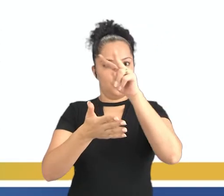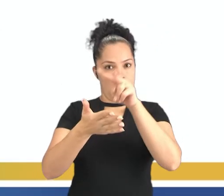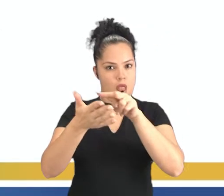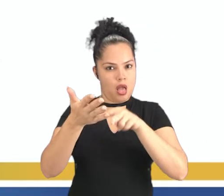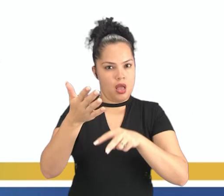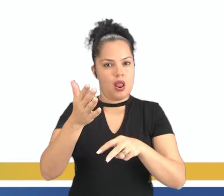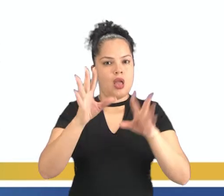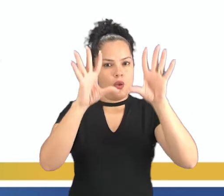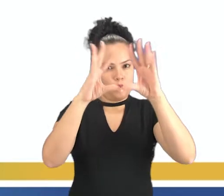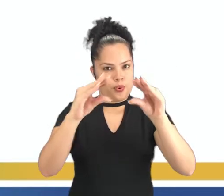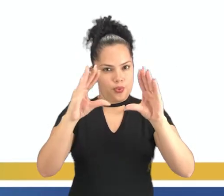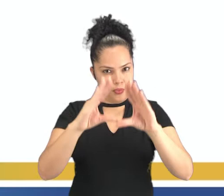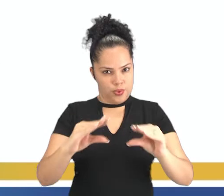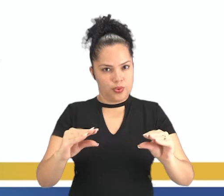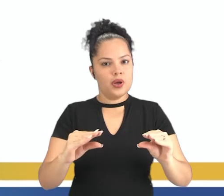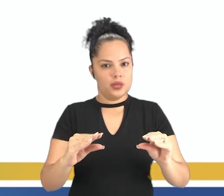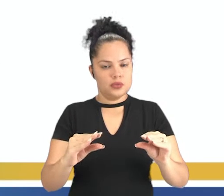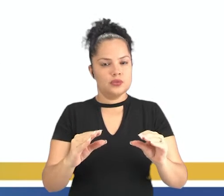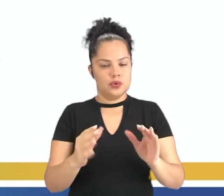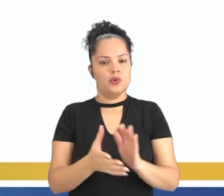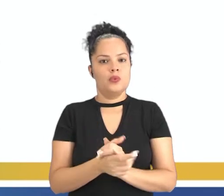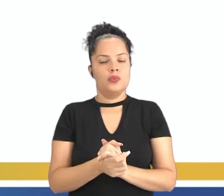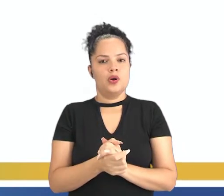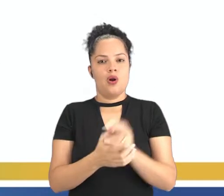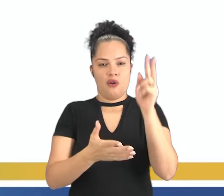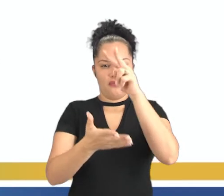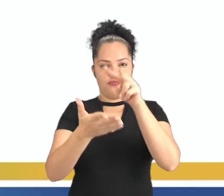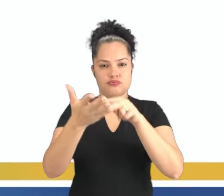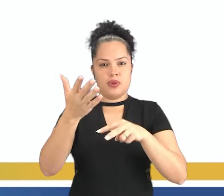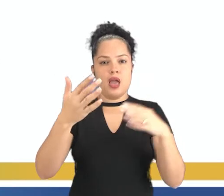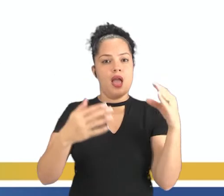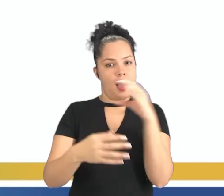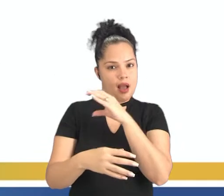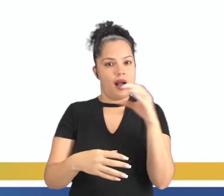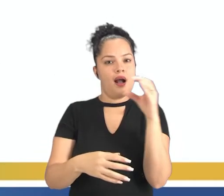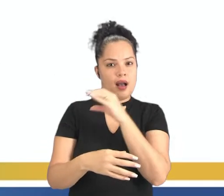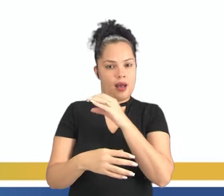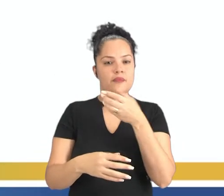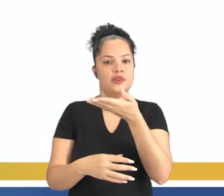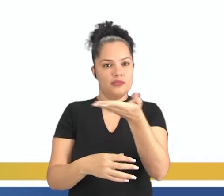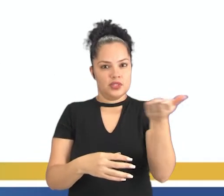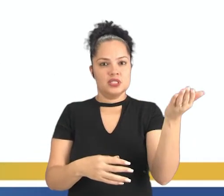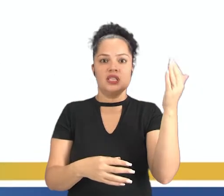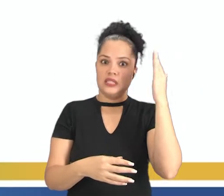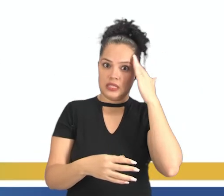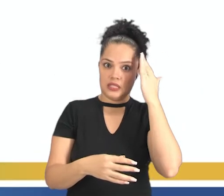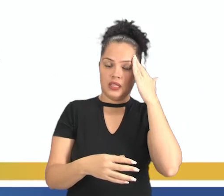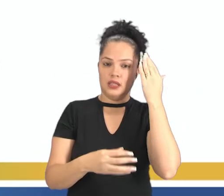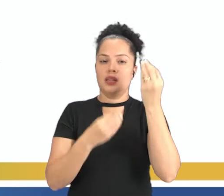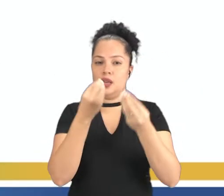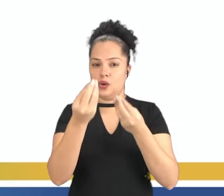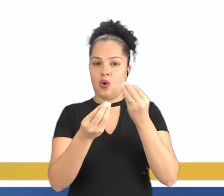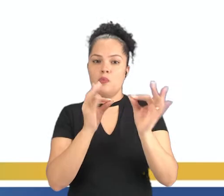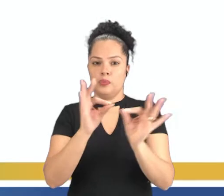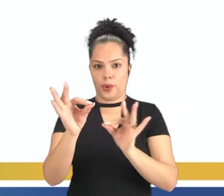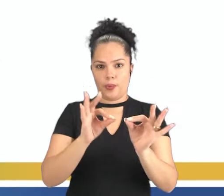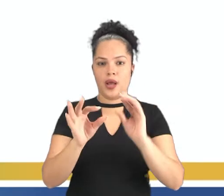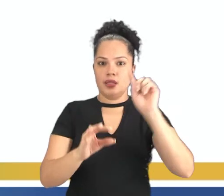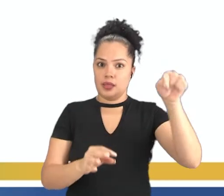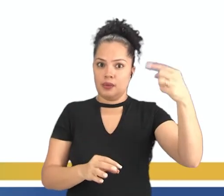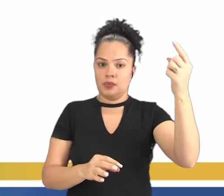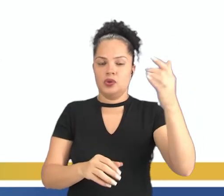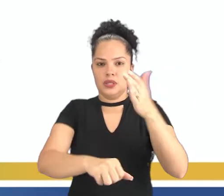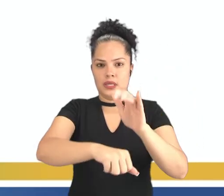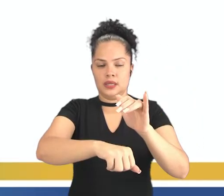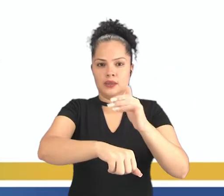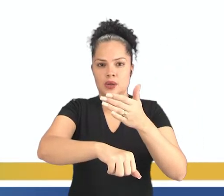procurar fazer um resumo dele, tá? Eu vou tentar ler ele aqui rapidamente para vocês terem uma ideia do que é preciso fazer depois.